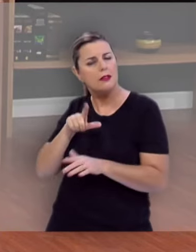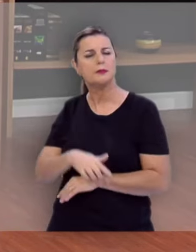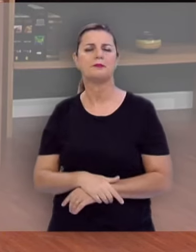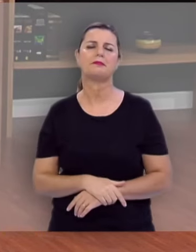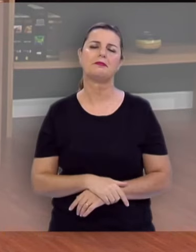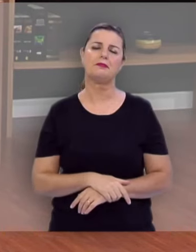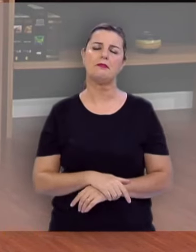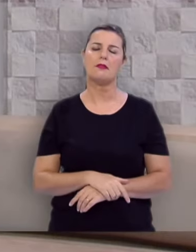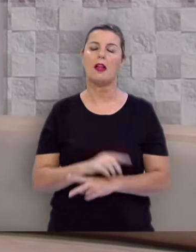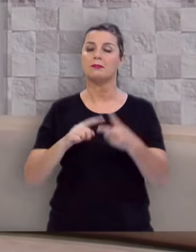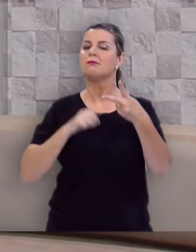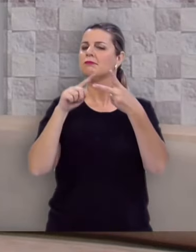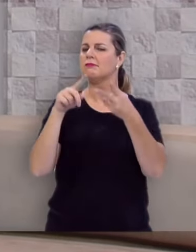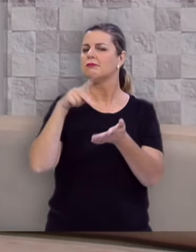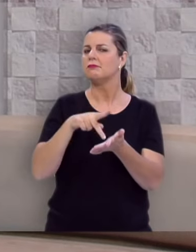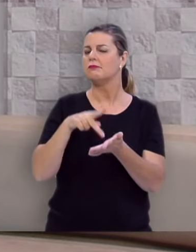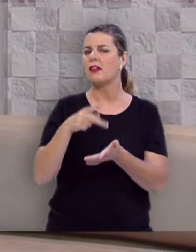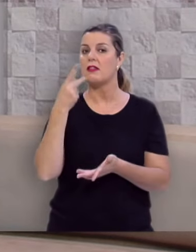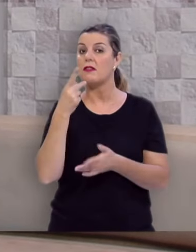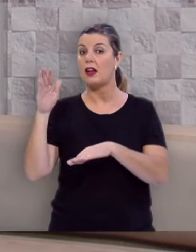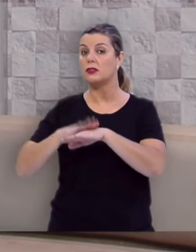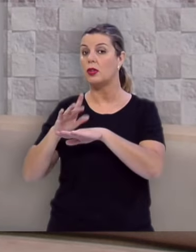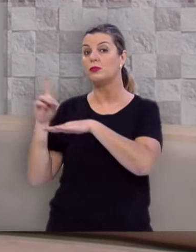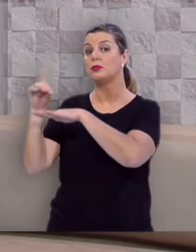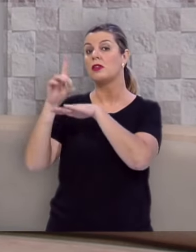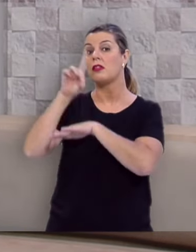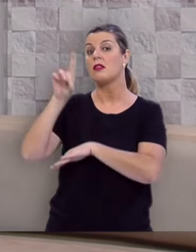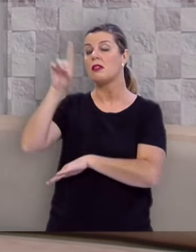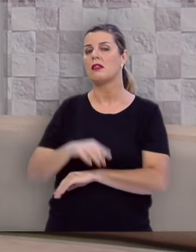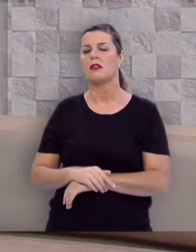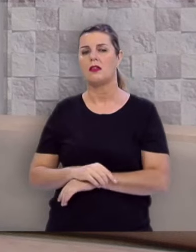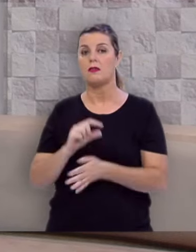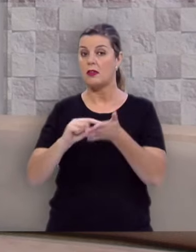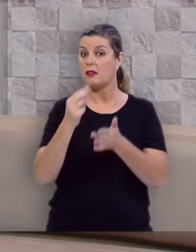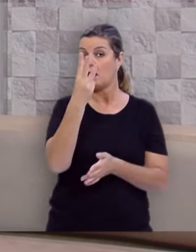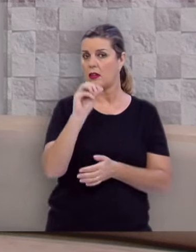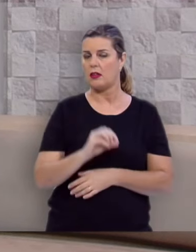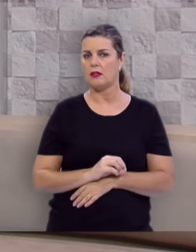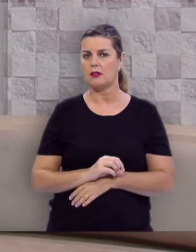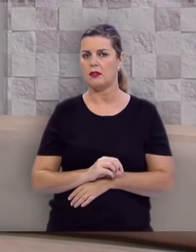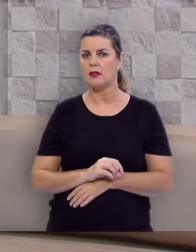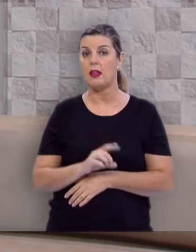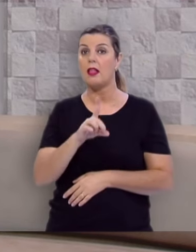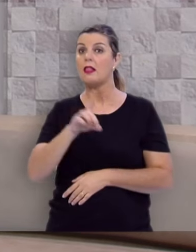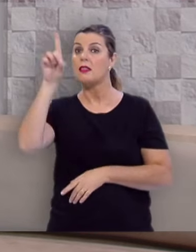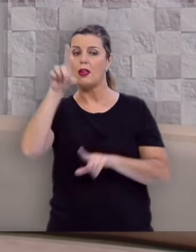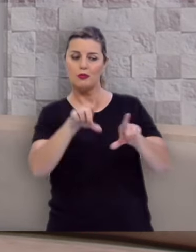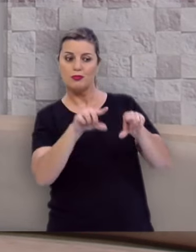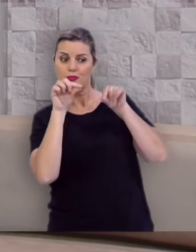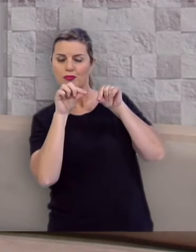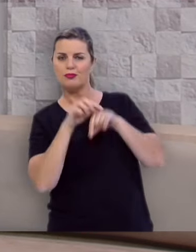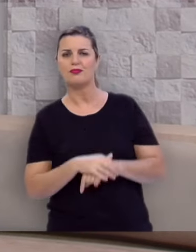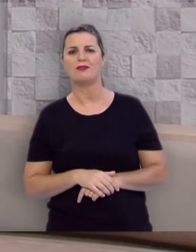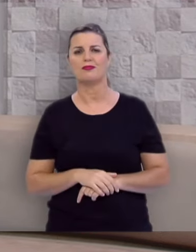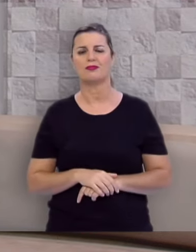antemão. A segunda verdade que destaca a soberania de Deus na salvação está no versículo 30. Aos que Deus